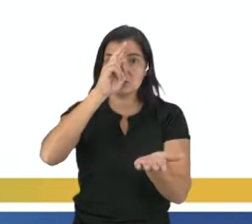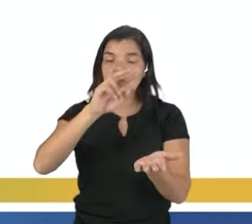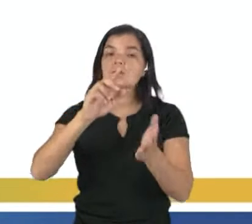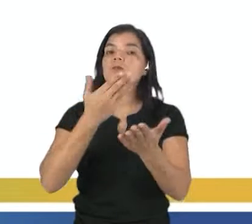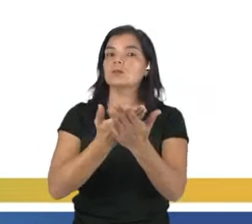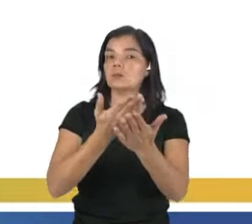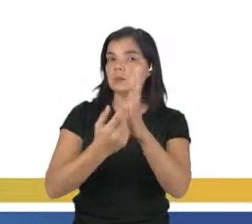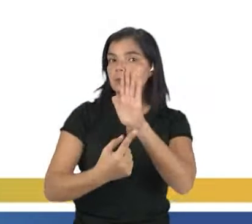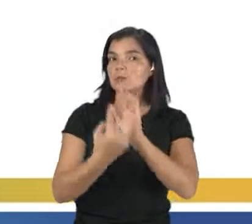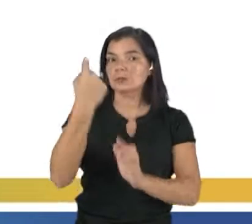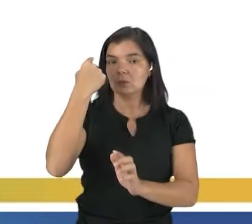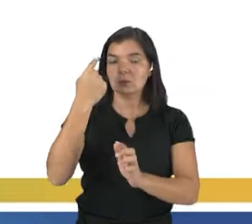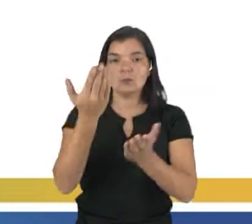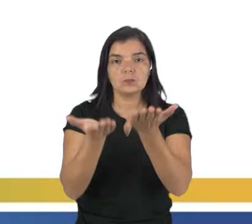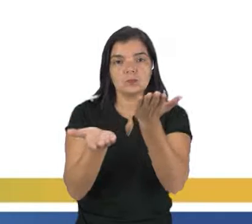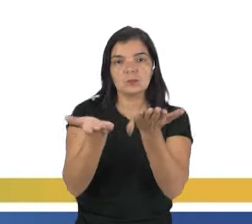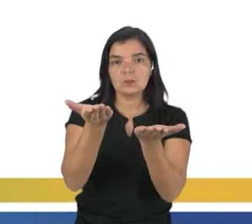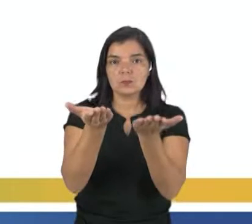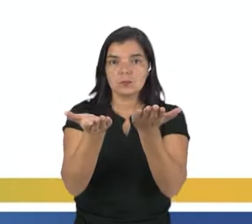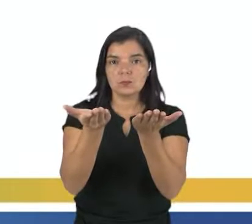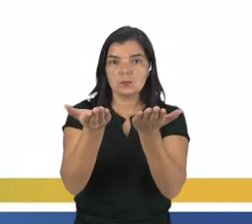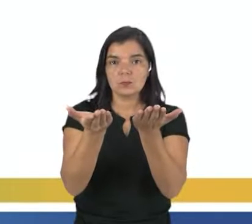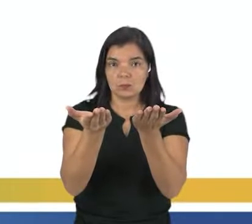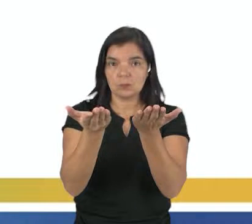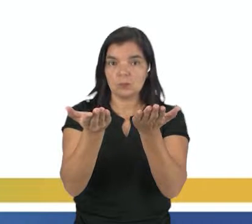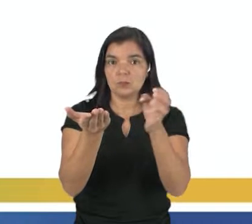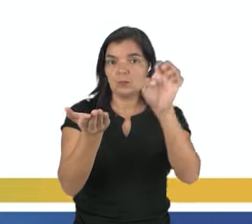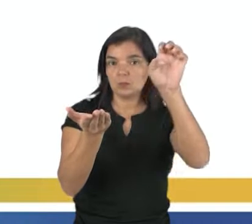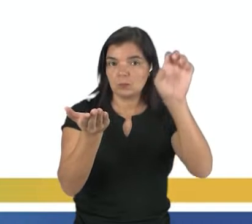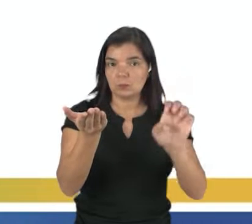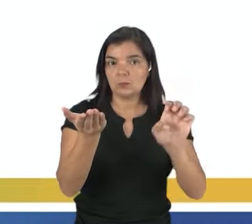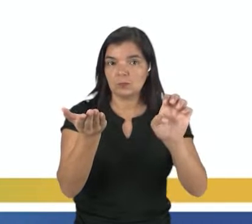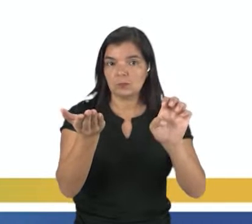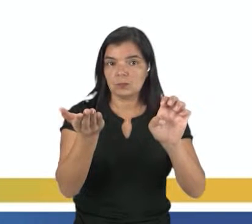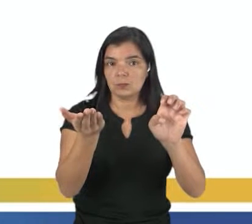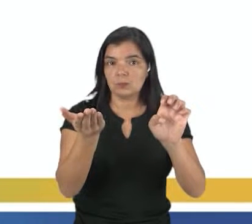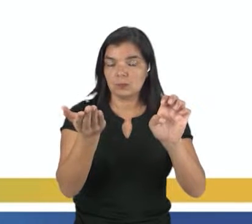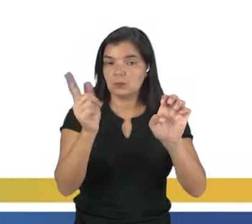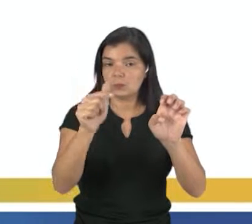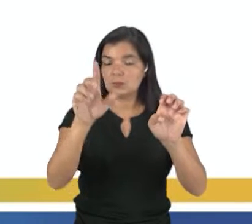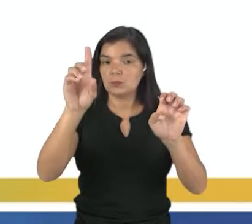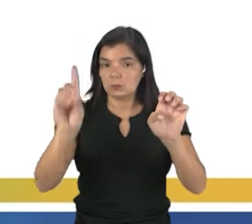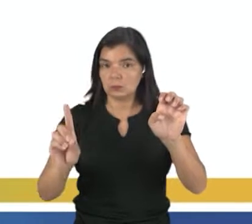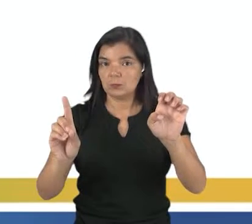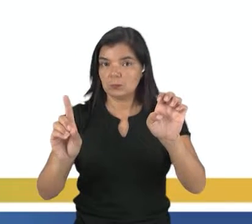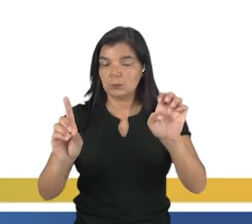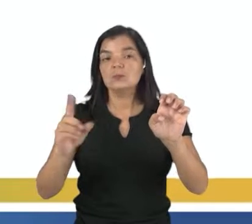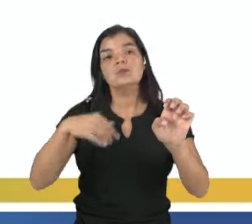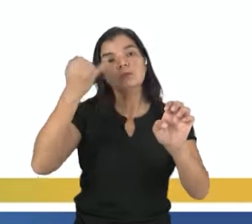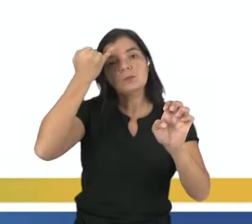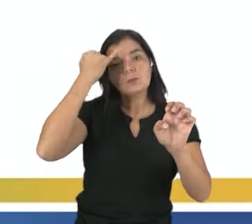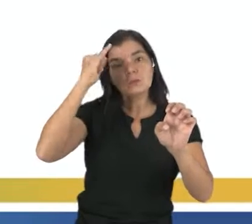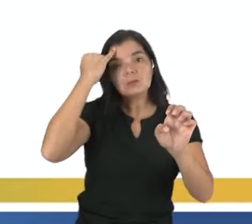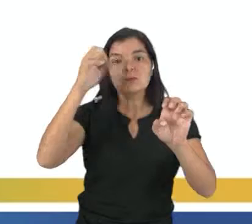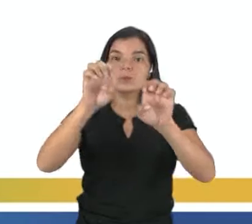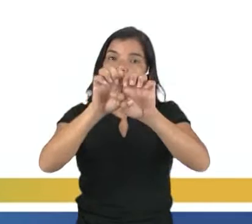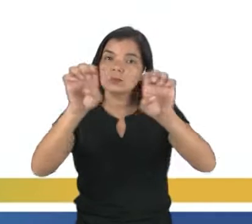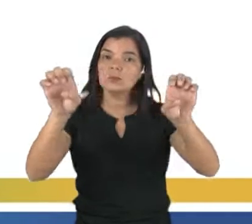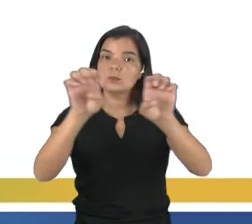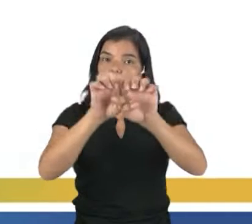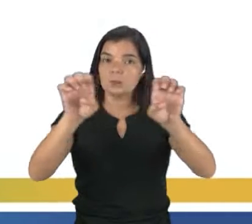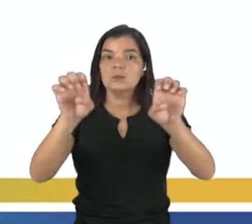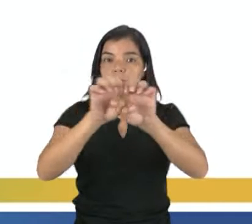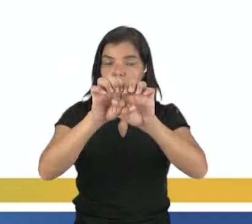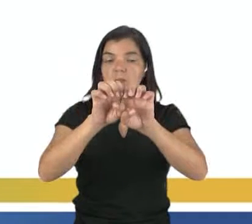última aula quando a balança está equilibrada o que tá do lado esquerdo é o que está do lado direito então a ideia de equação né